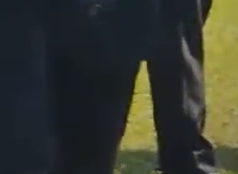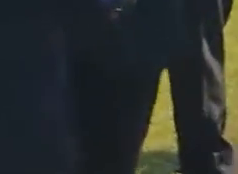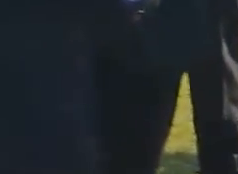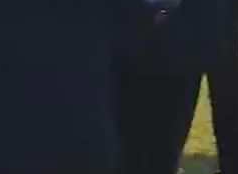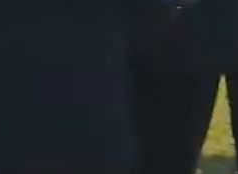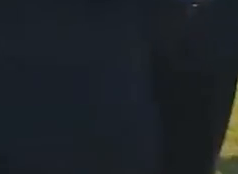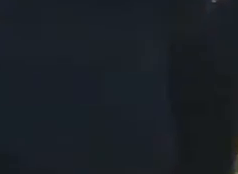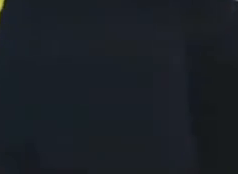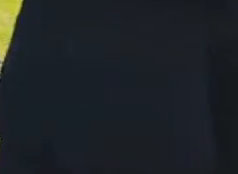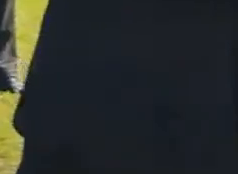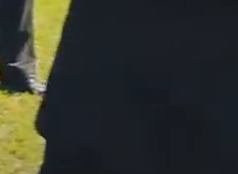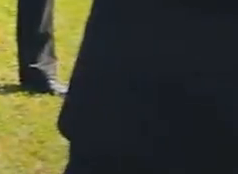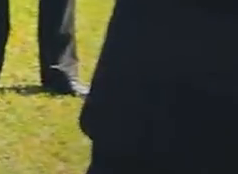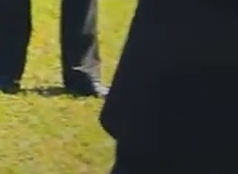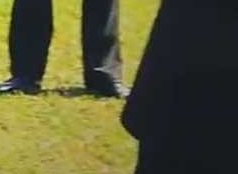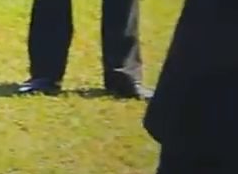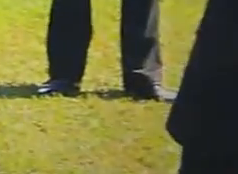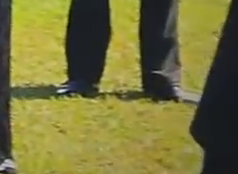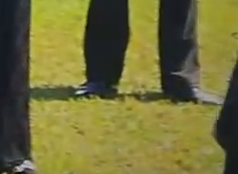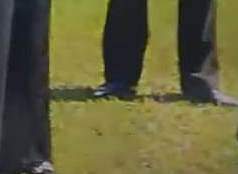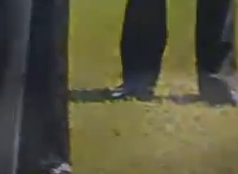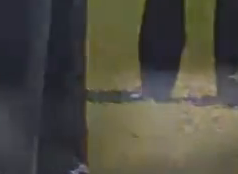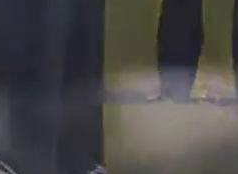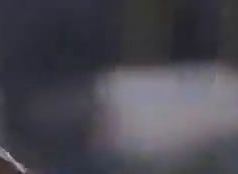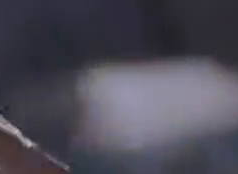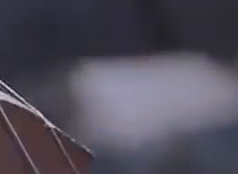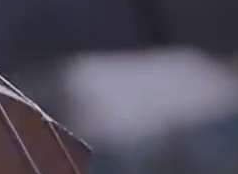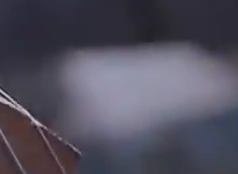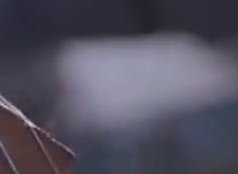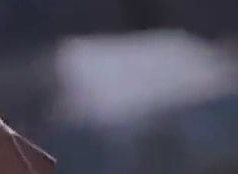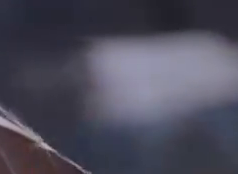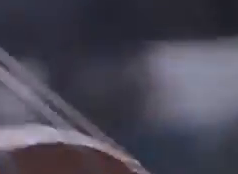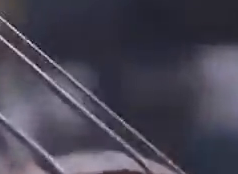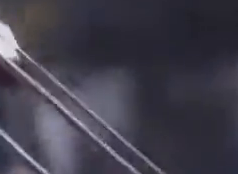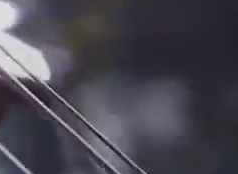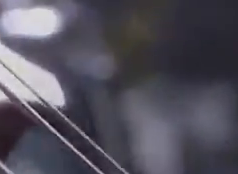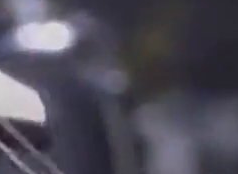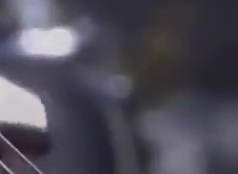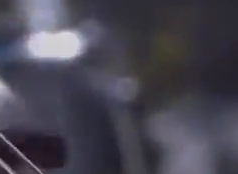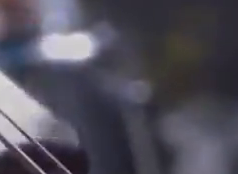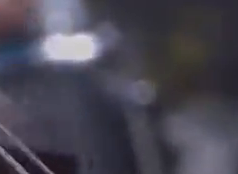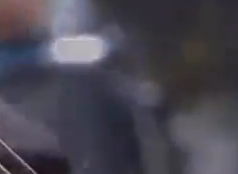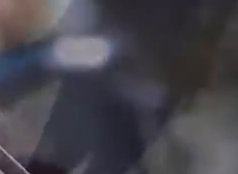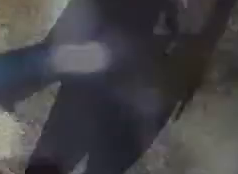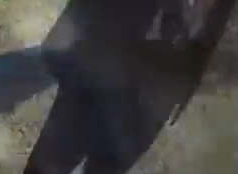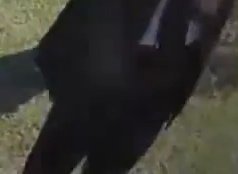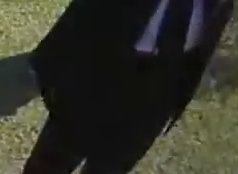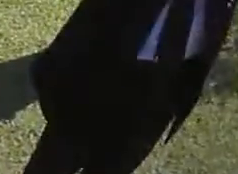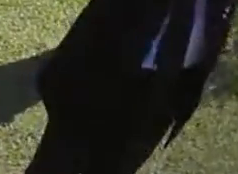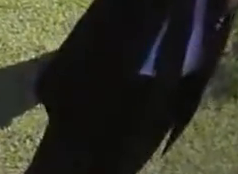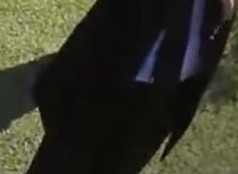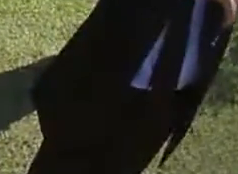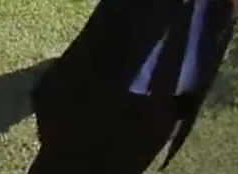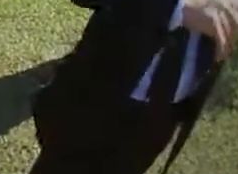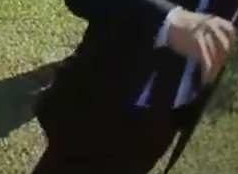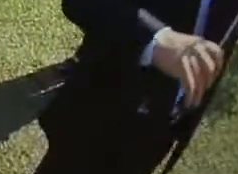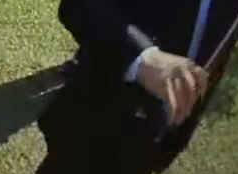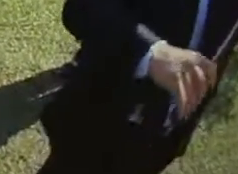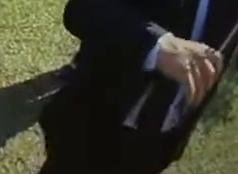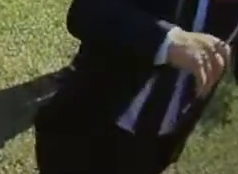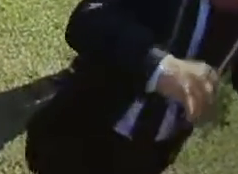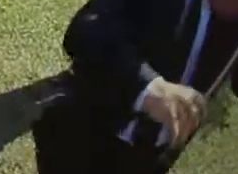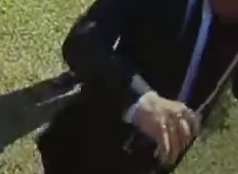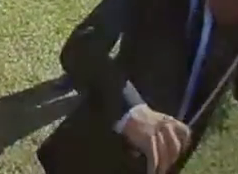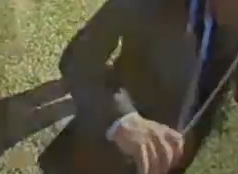do cruzeiro resplandece. Gigante pela própria natureza, és velho,